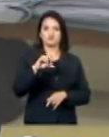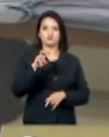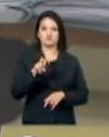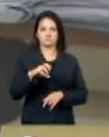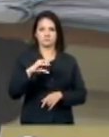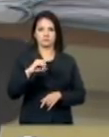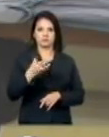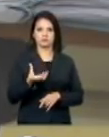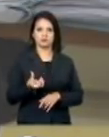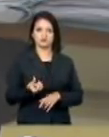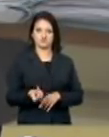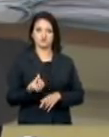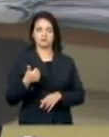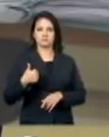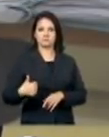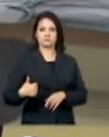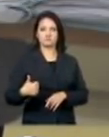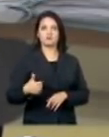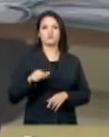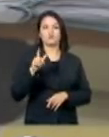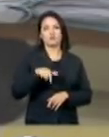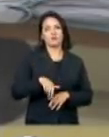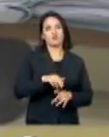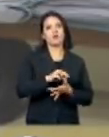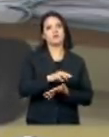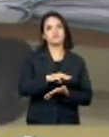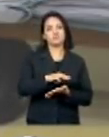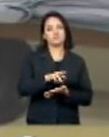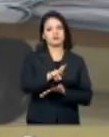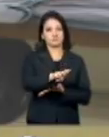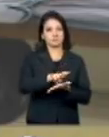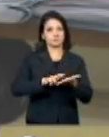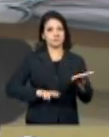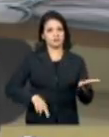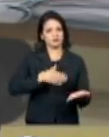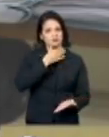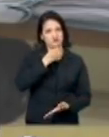061 da relatoria de vossa excelência presidente